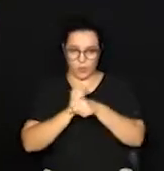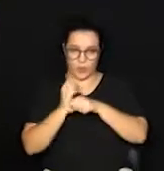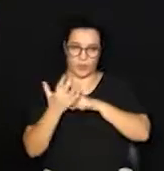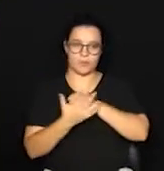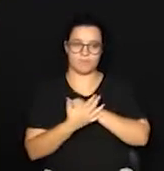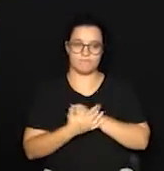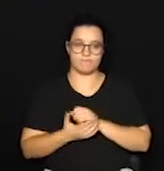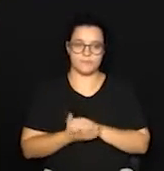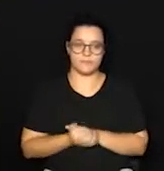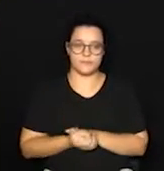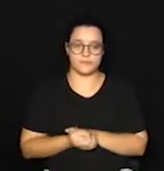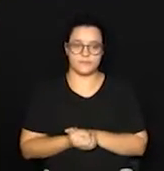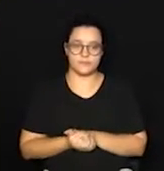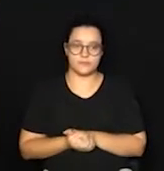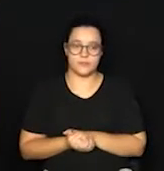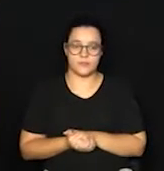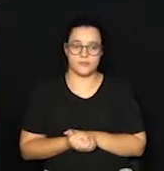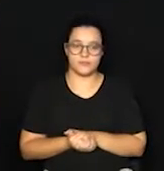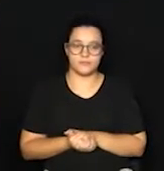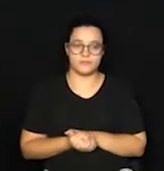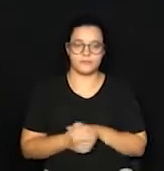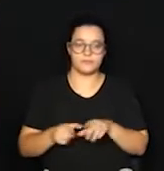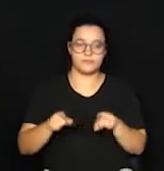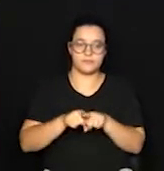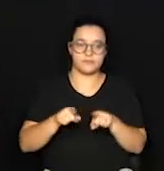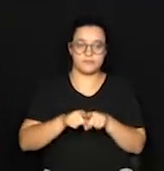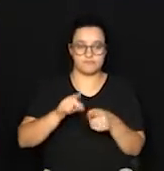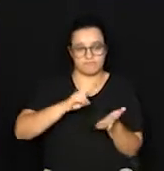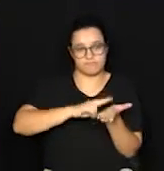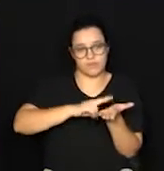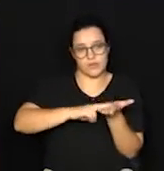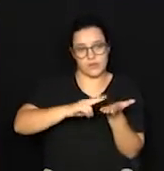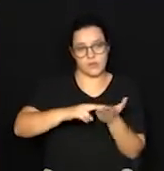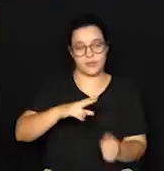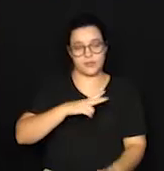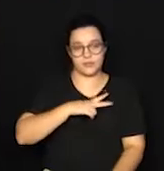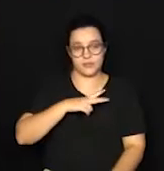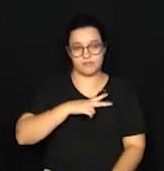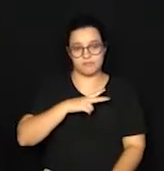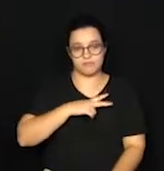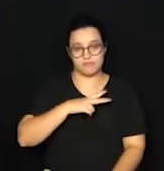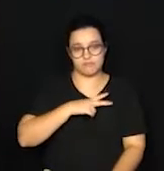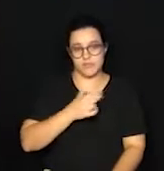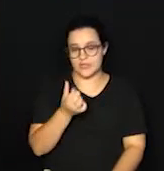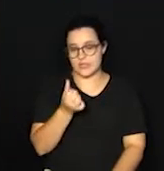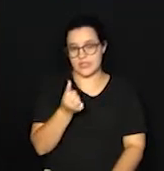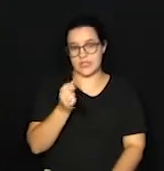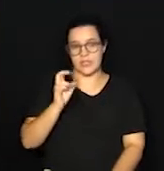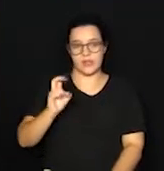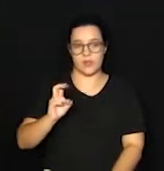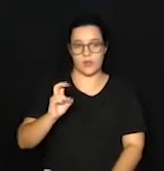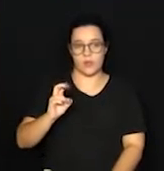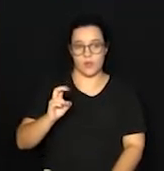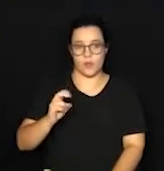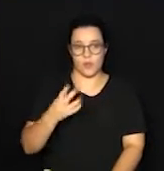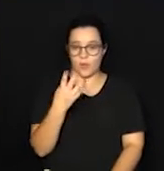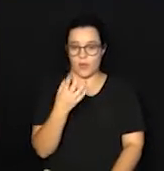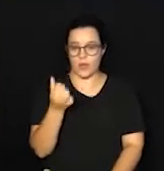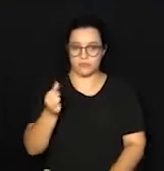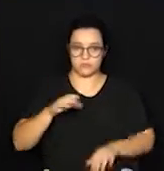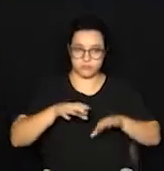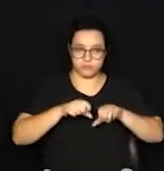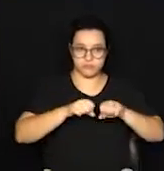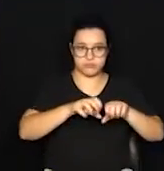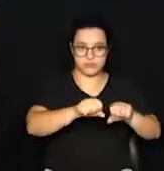e precisam de internação. E ainda nos leitos particulares, dos 65 disponíveis, 46 ocupados,